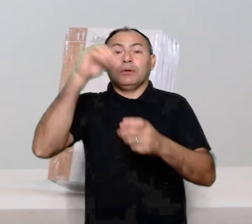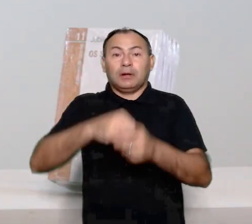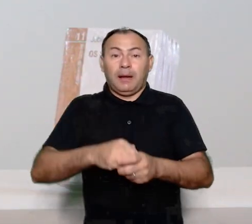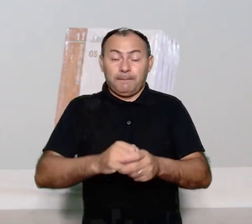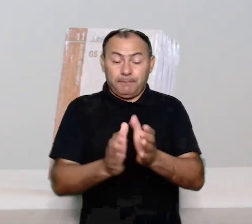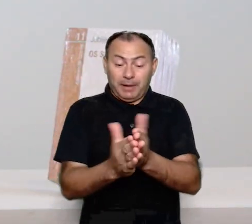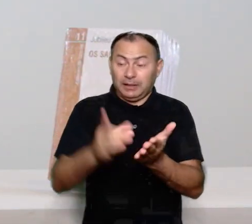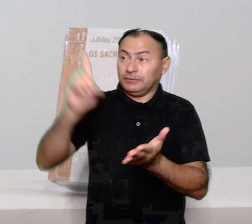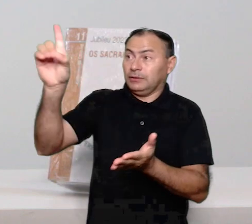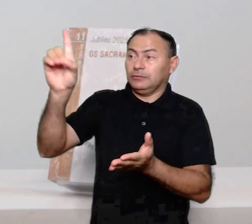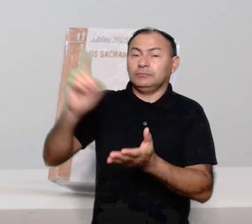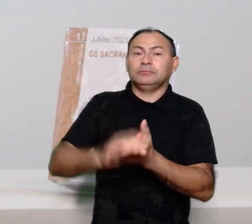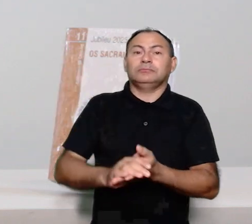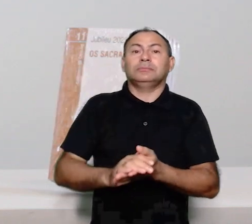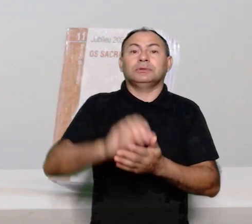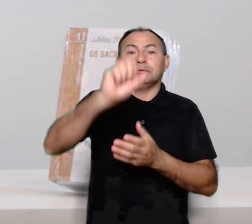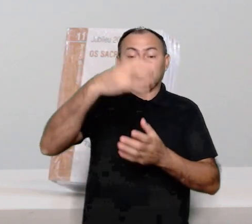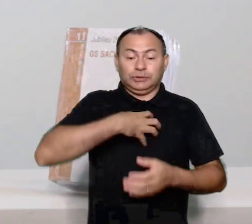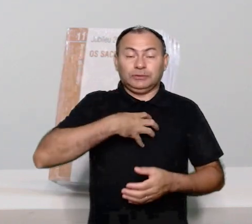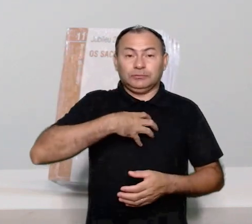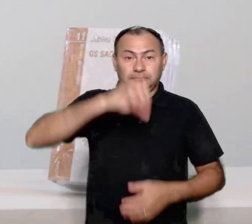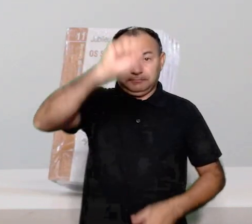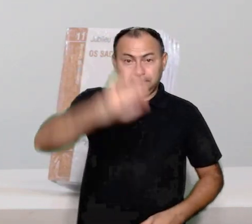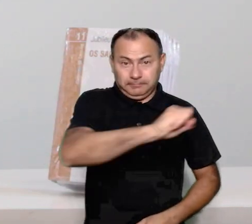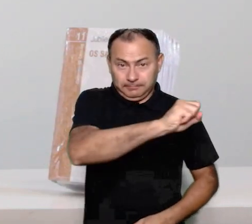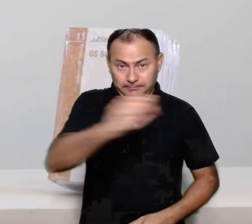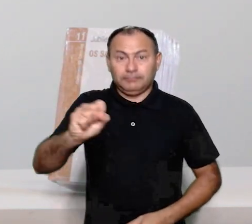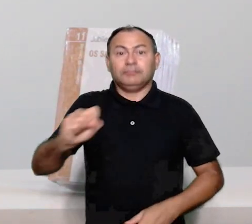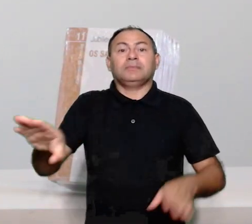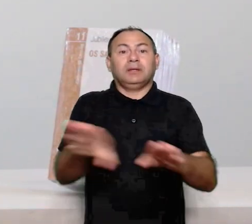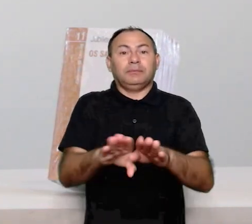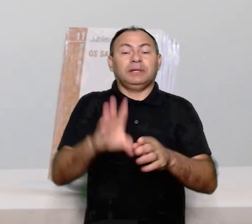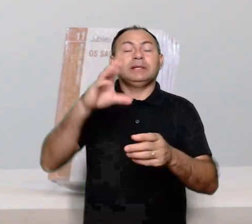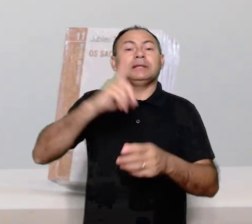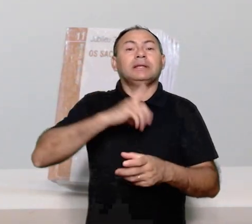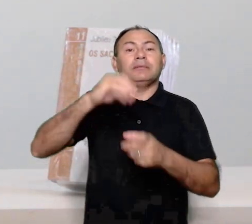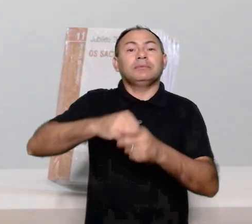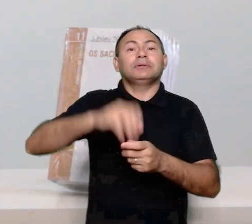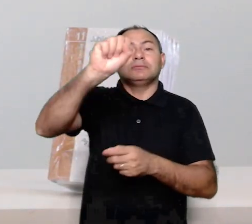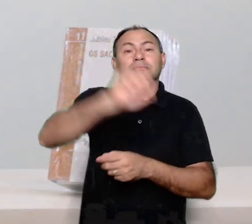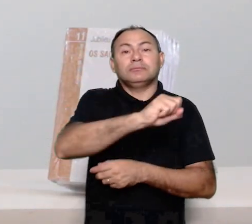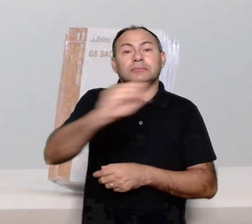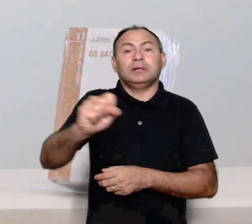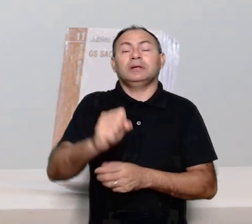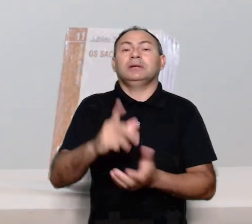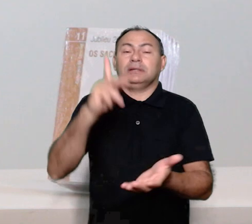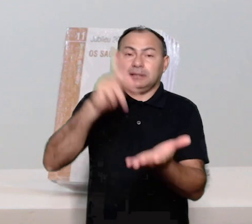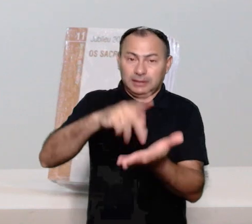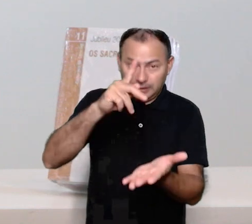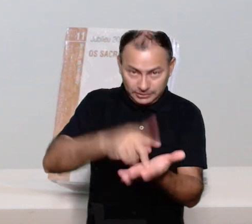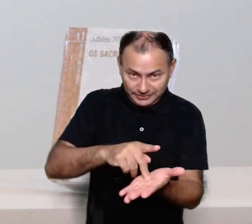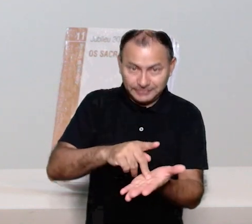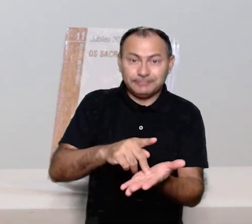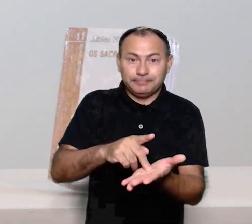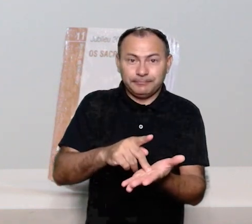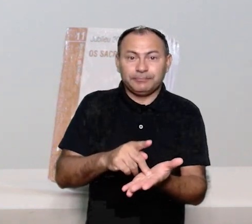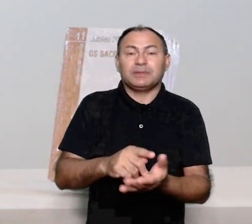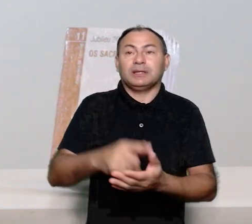a palavra de Deus, a forma sacramentária, nós também, então, temos os sacramentos que são